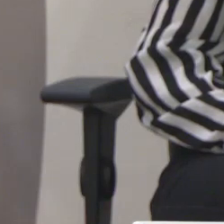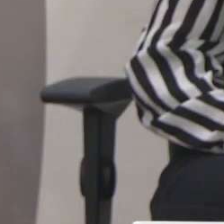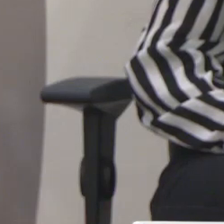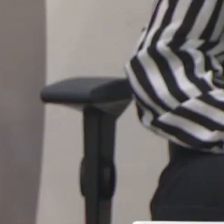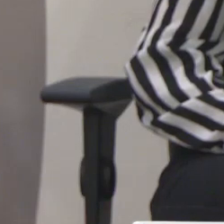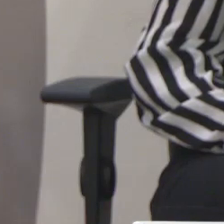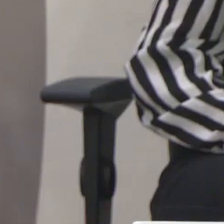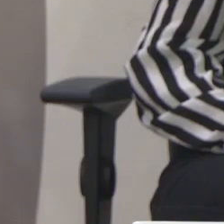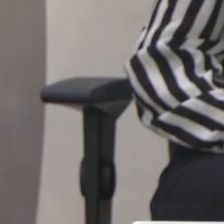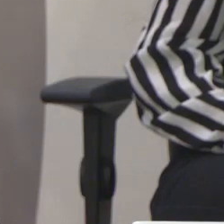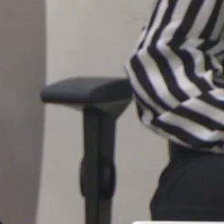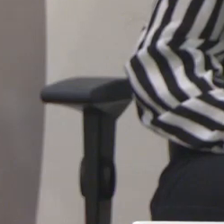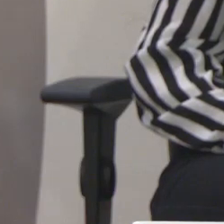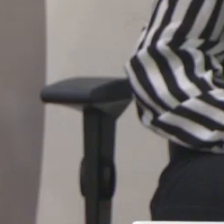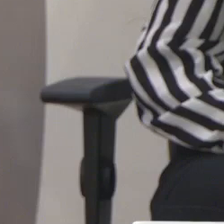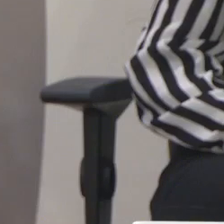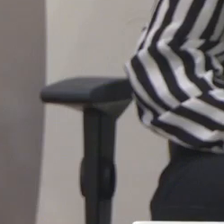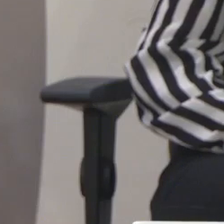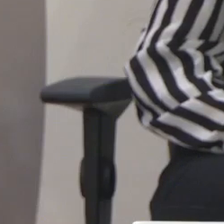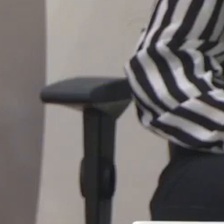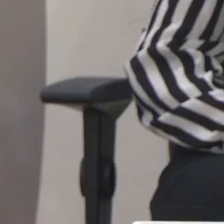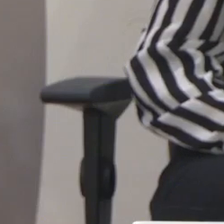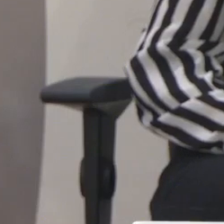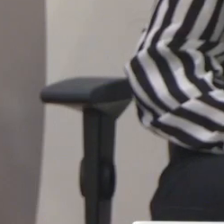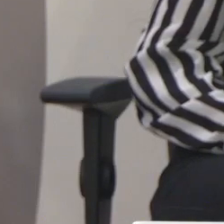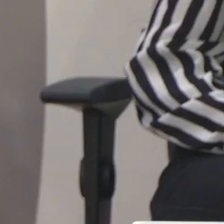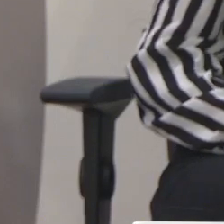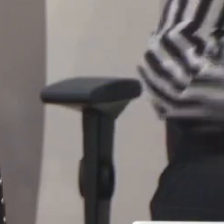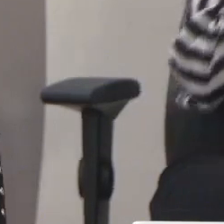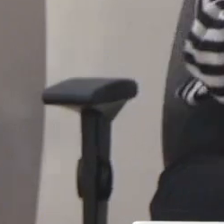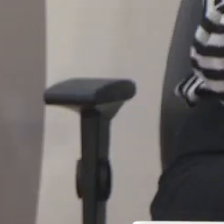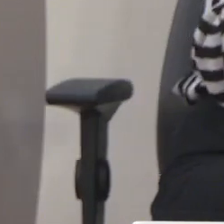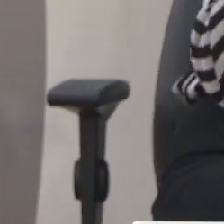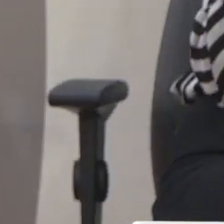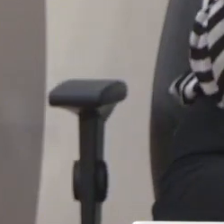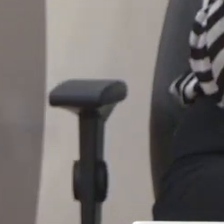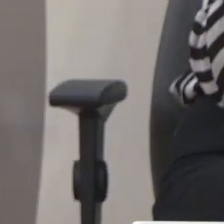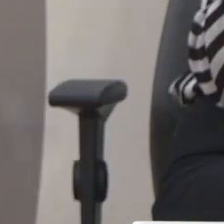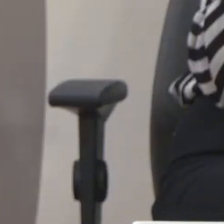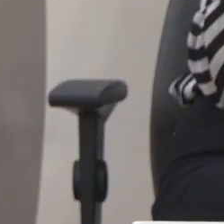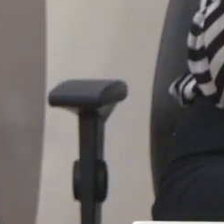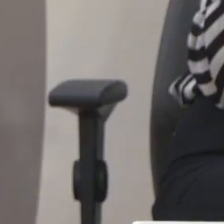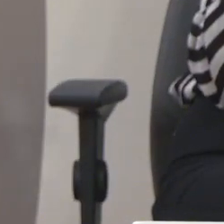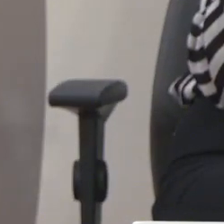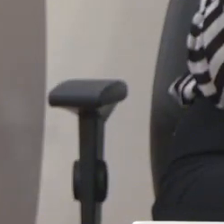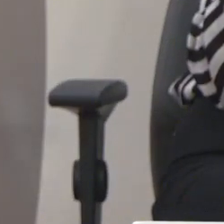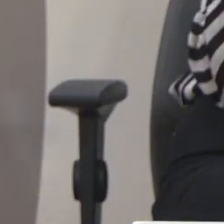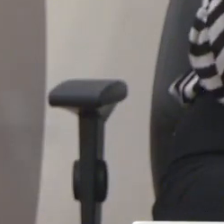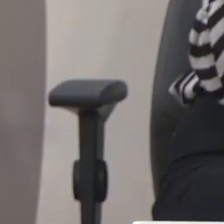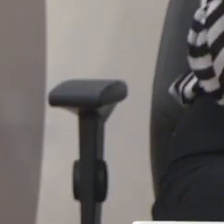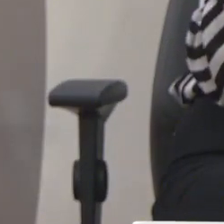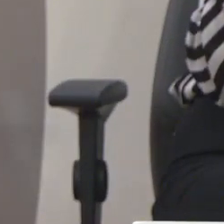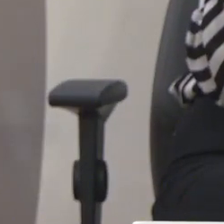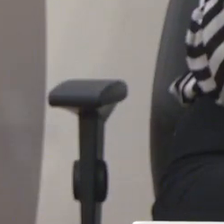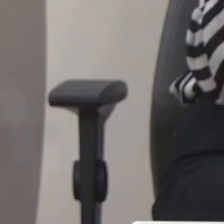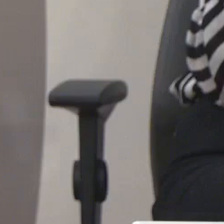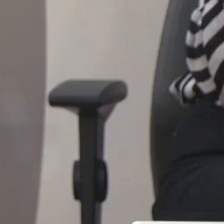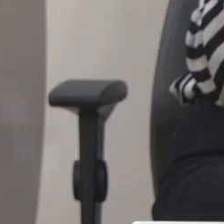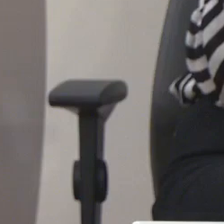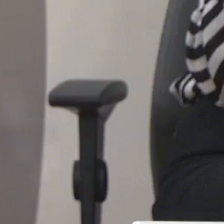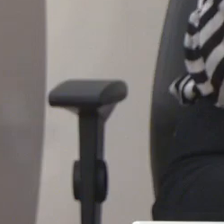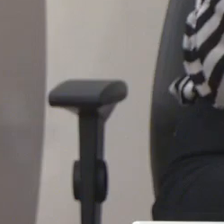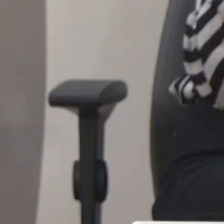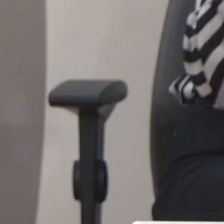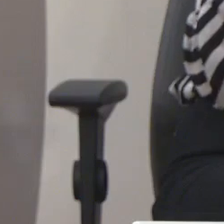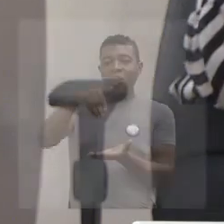lhe trazer aqui uma informação como eu disse eu assumi a secretaria no final de 2020 nós temos aqui um